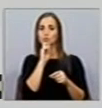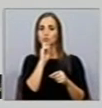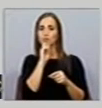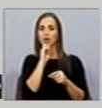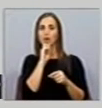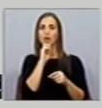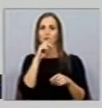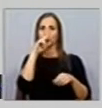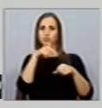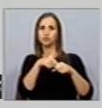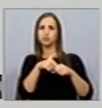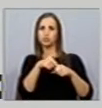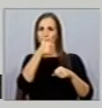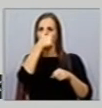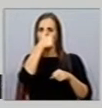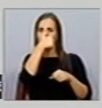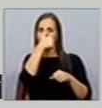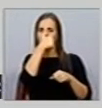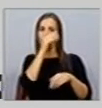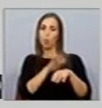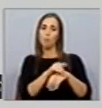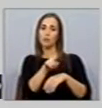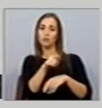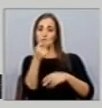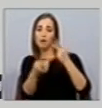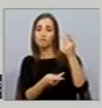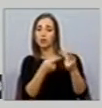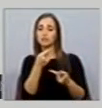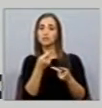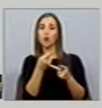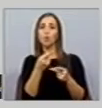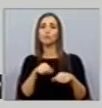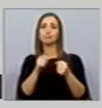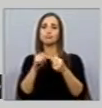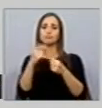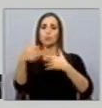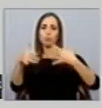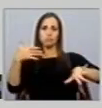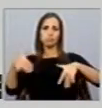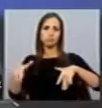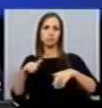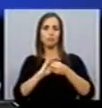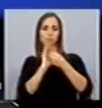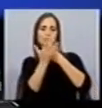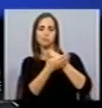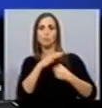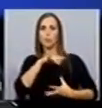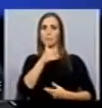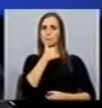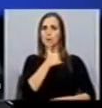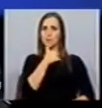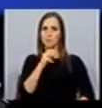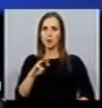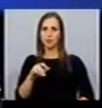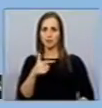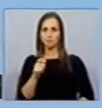combustível. E então temos aqui a autópsia, digamos assim, dos restos mortais do Schiaparelli na superfície marciana. Miguel,